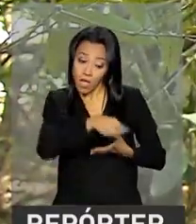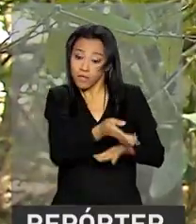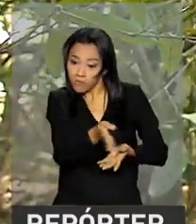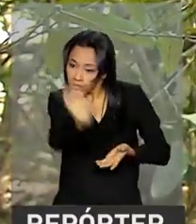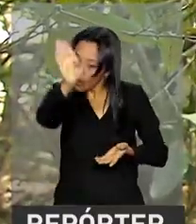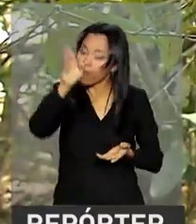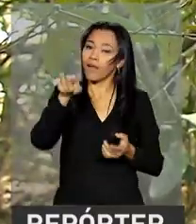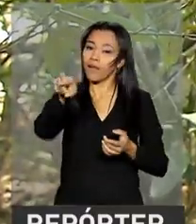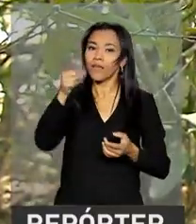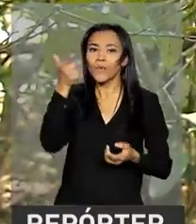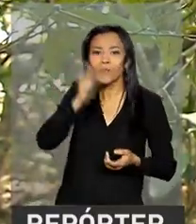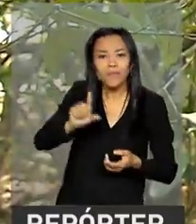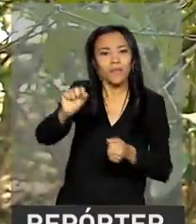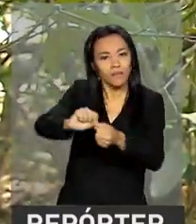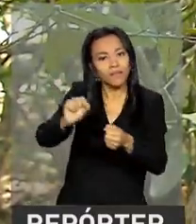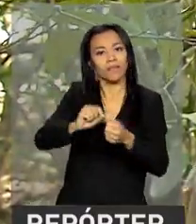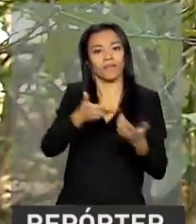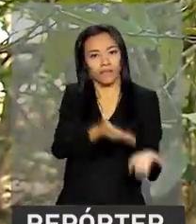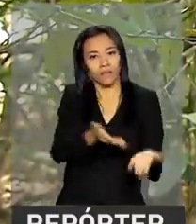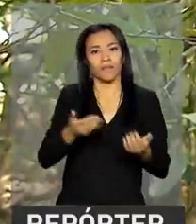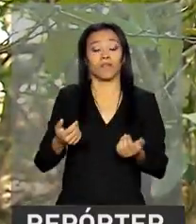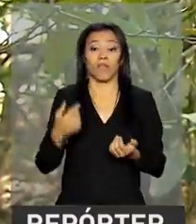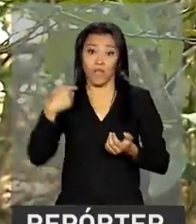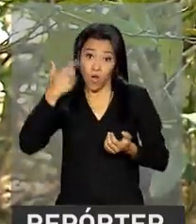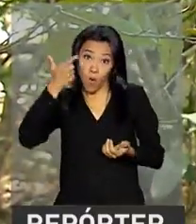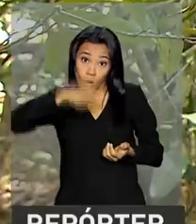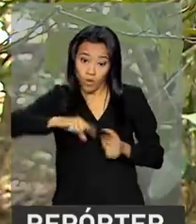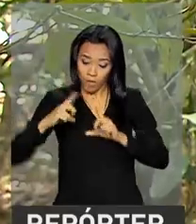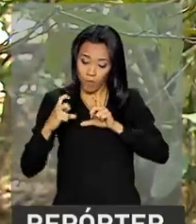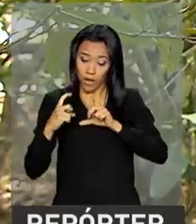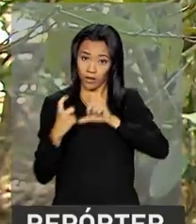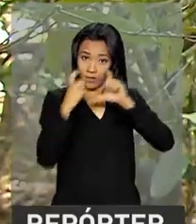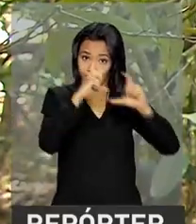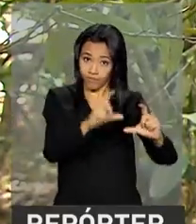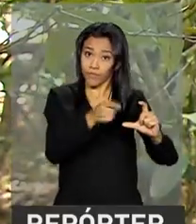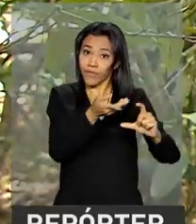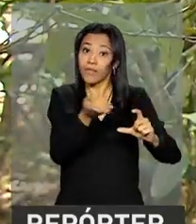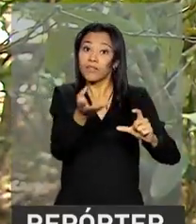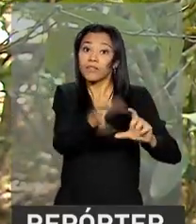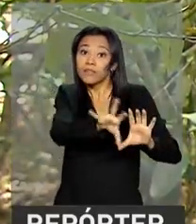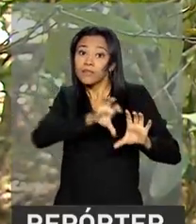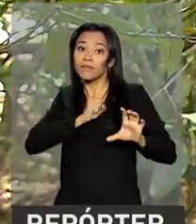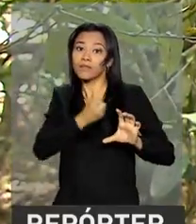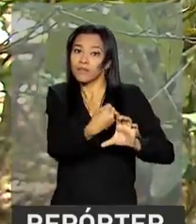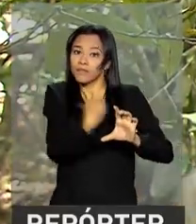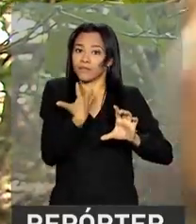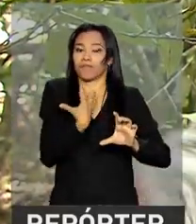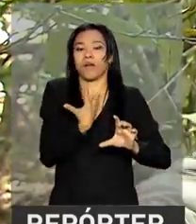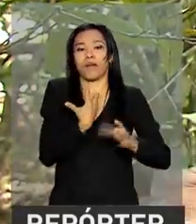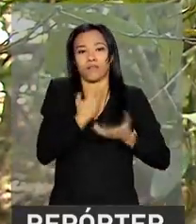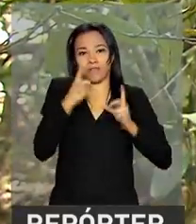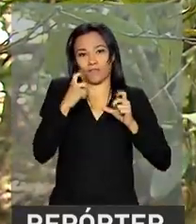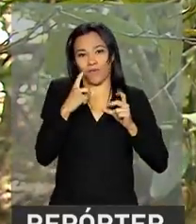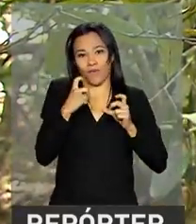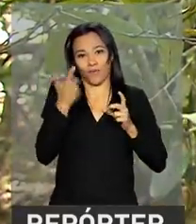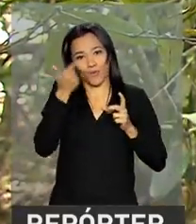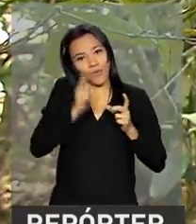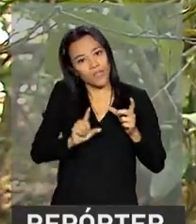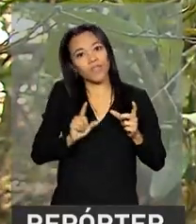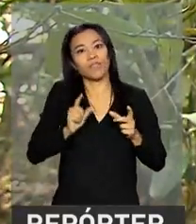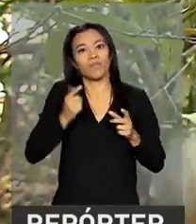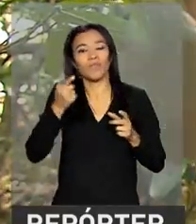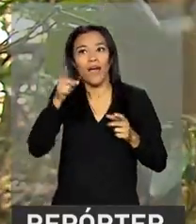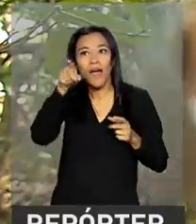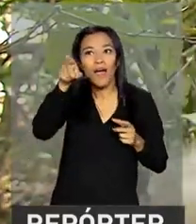consegue identificar até o nível de trigo com uma máquina fotográfica eles conseguem mandar pra gente as fotografias ea gente consegue chegar no nível de